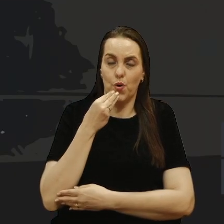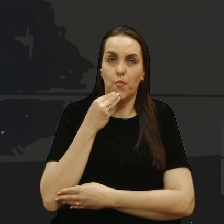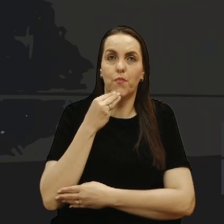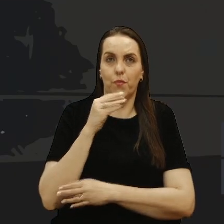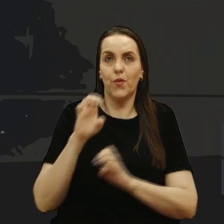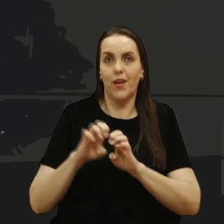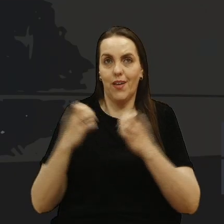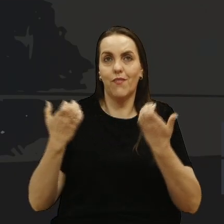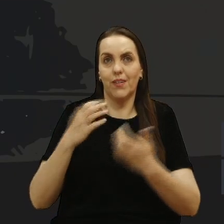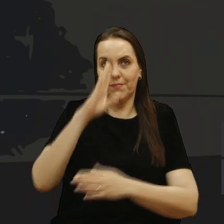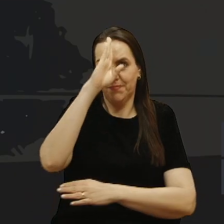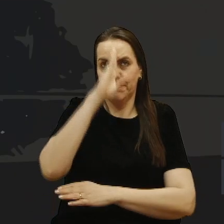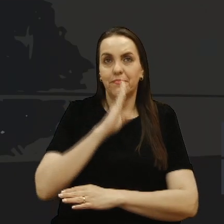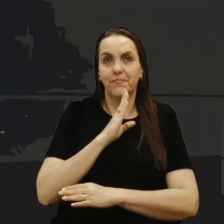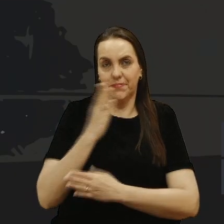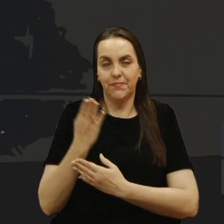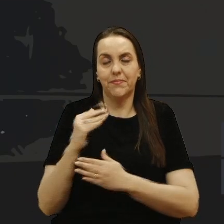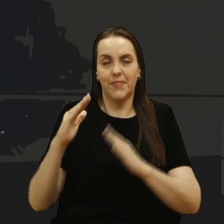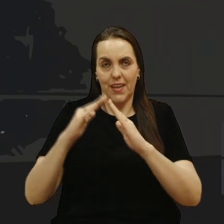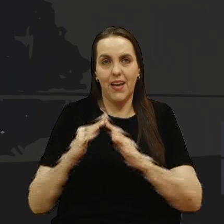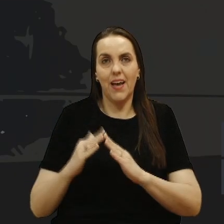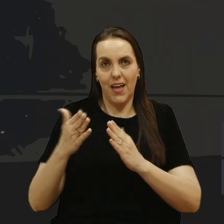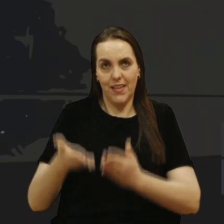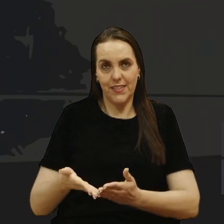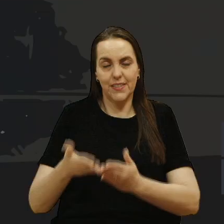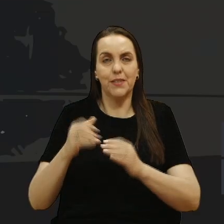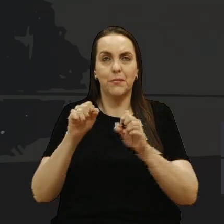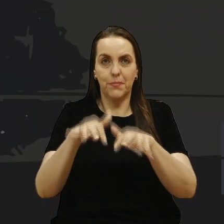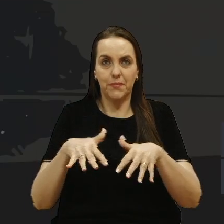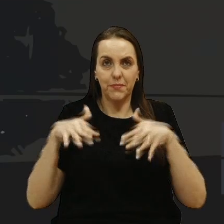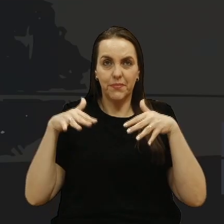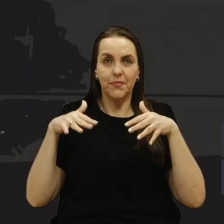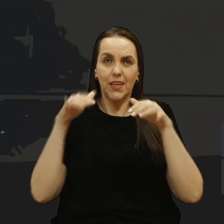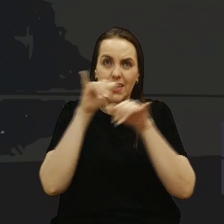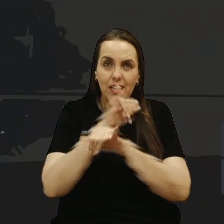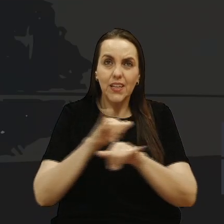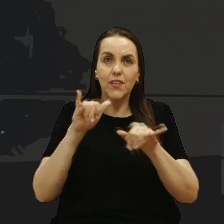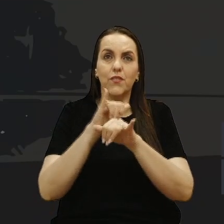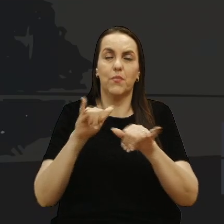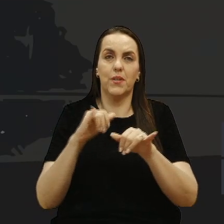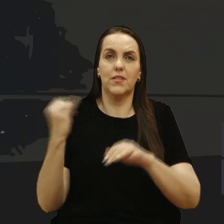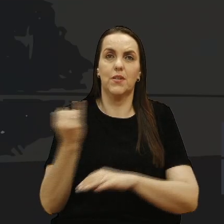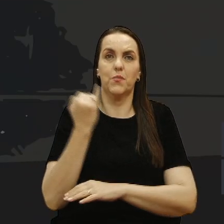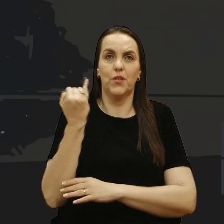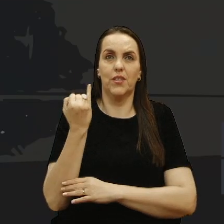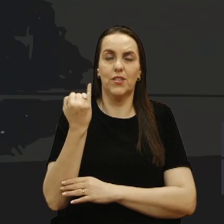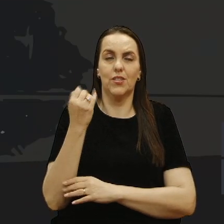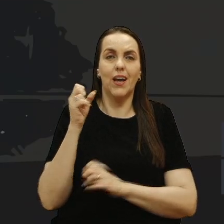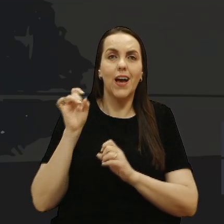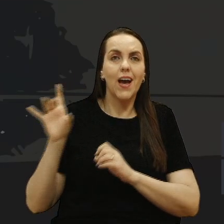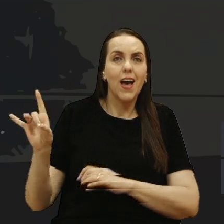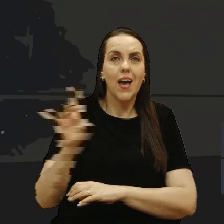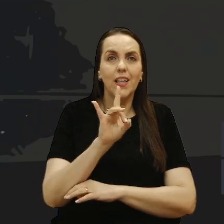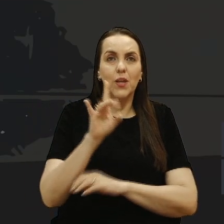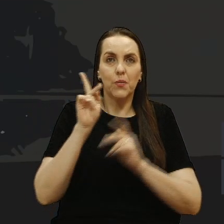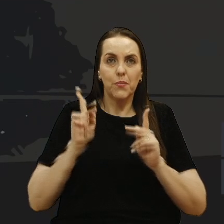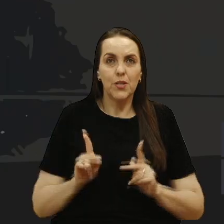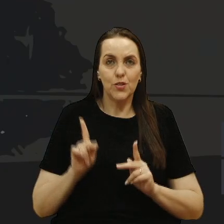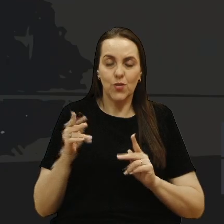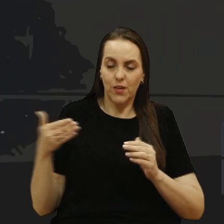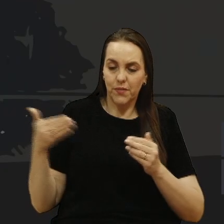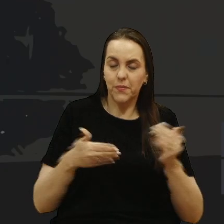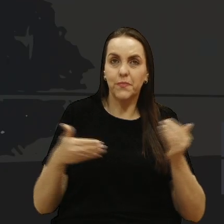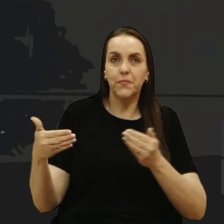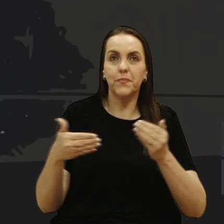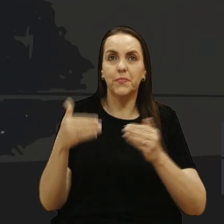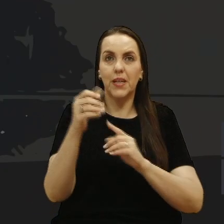gratuito nesta casa, nesse plenário, a gente quer levar informação. E tem certeza que cada pessoa que vier impacta outras tantas